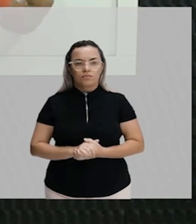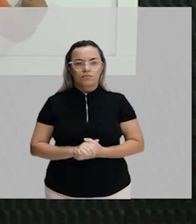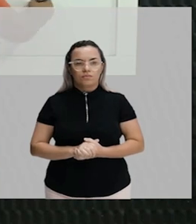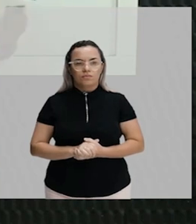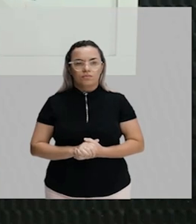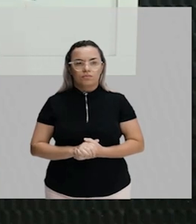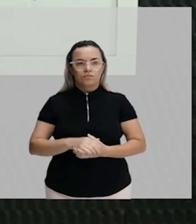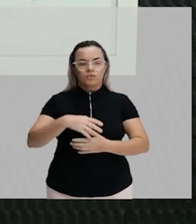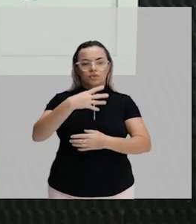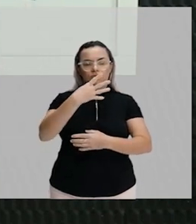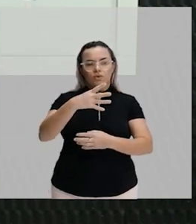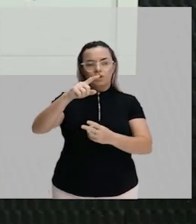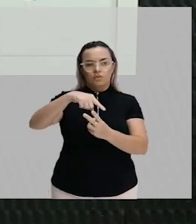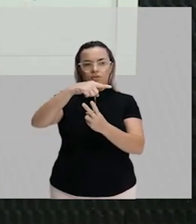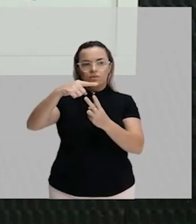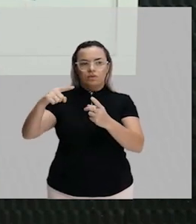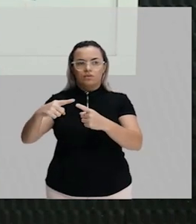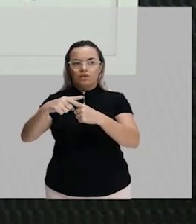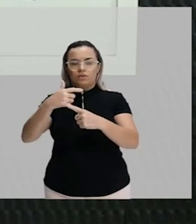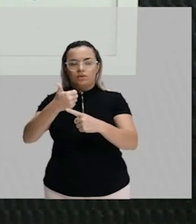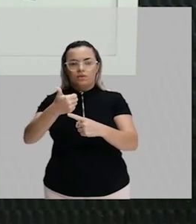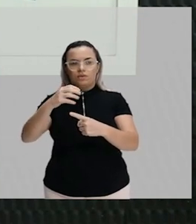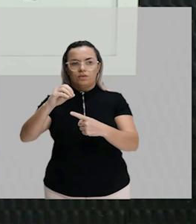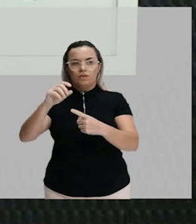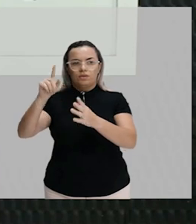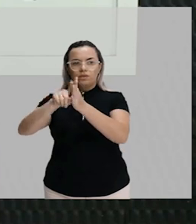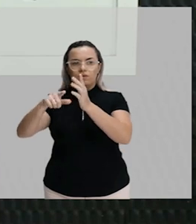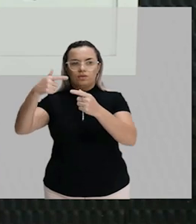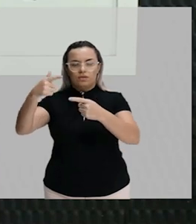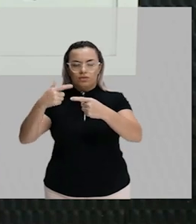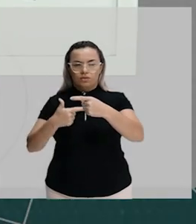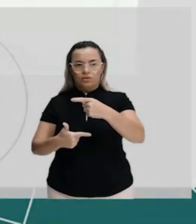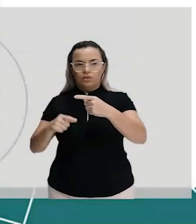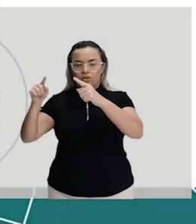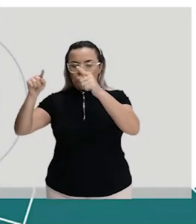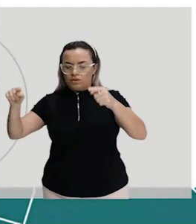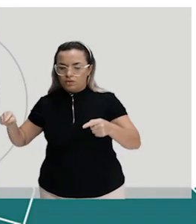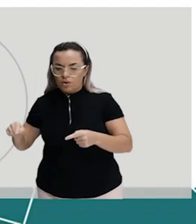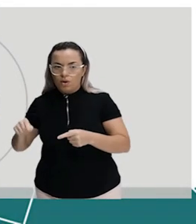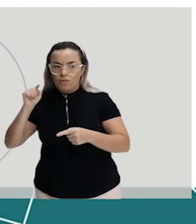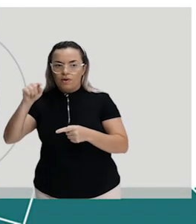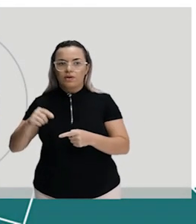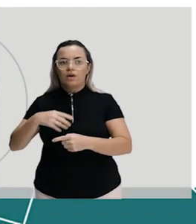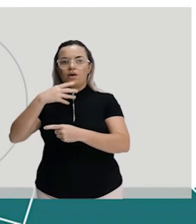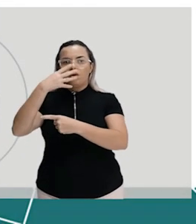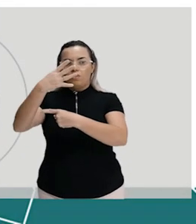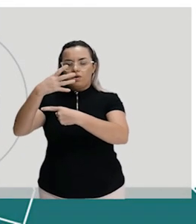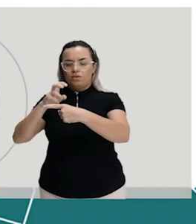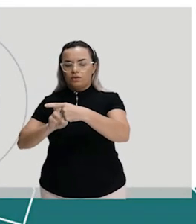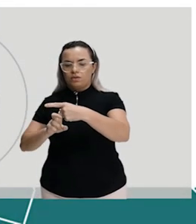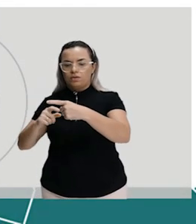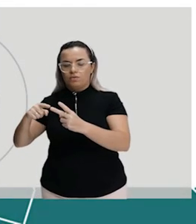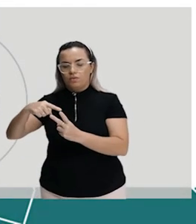pi pronto vai fazer as operações que aparecem com isso vocês vão encontrar como resposta a letra